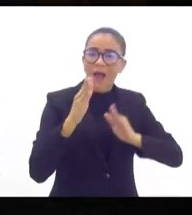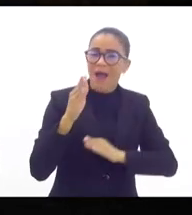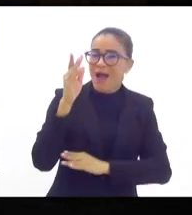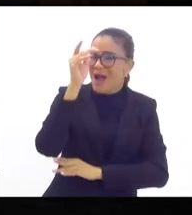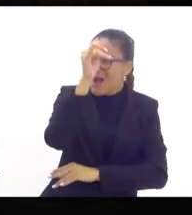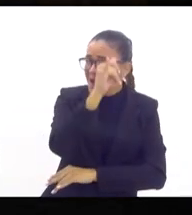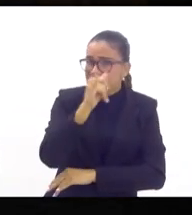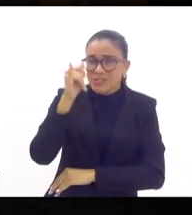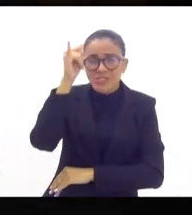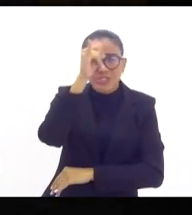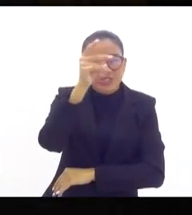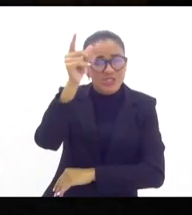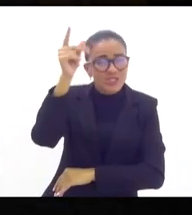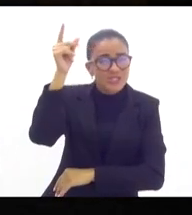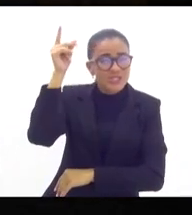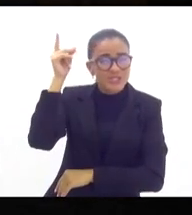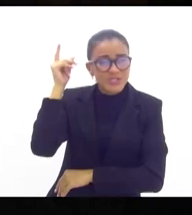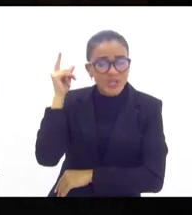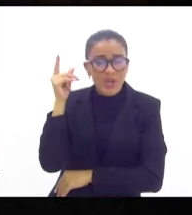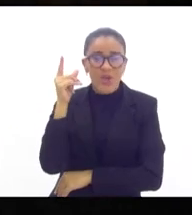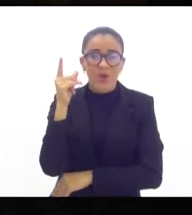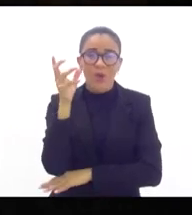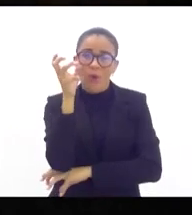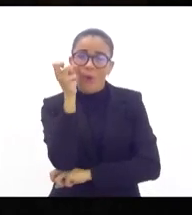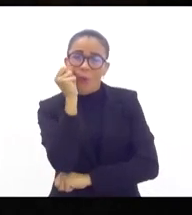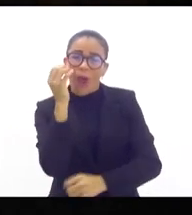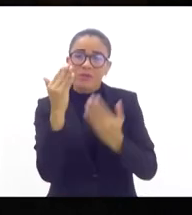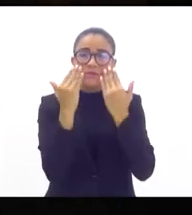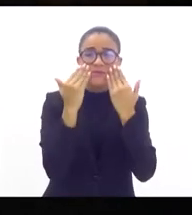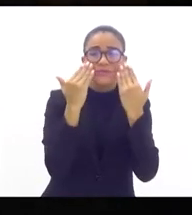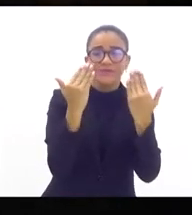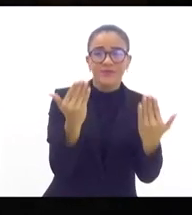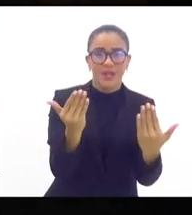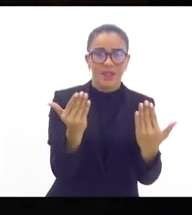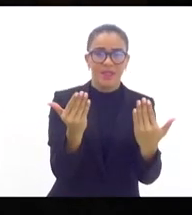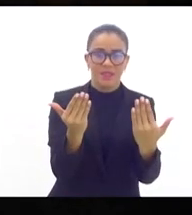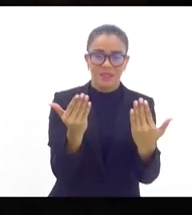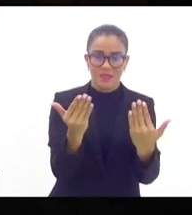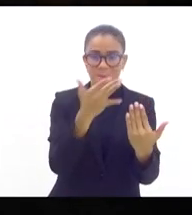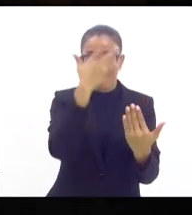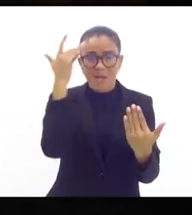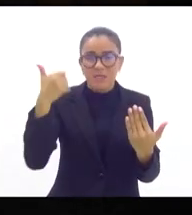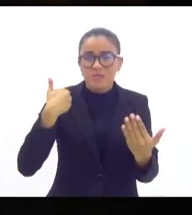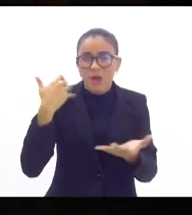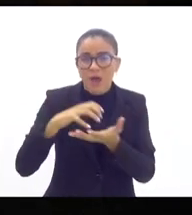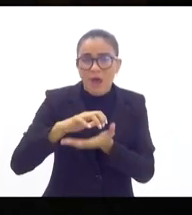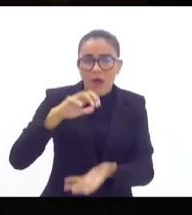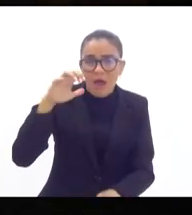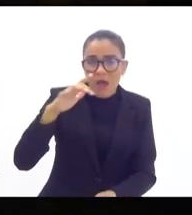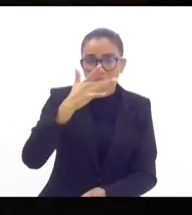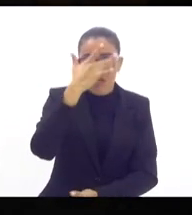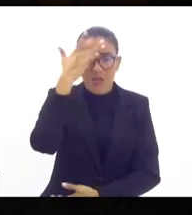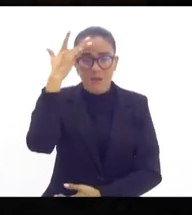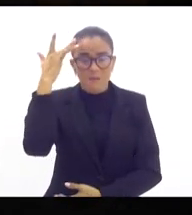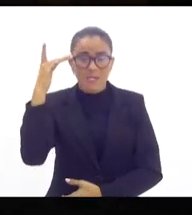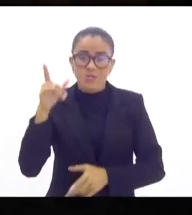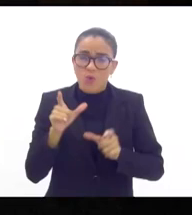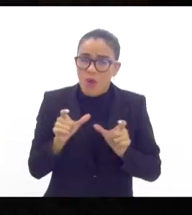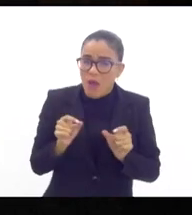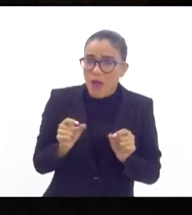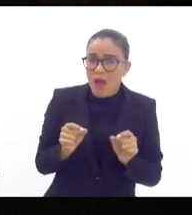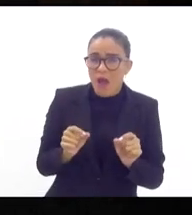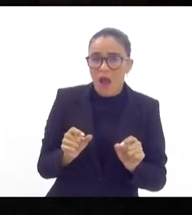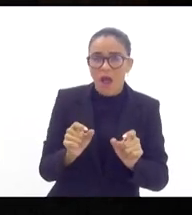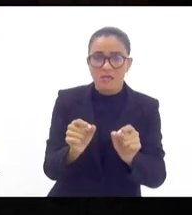apartamentos os quartos são todos diferentes existem pessoas de idade existem pessoas com câncer